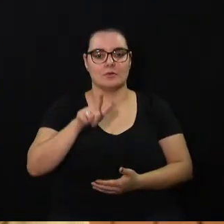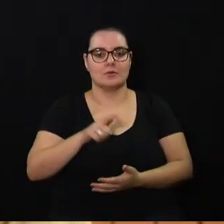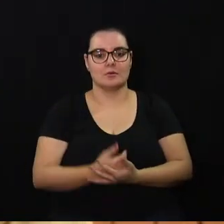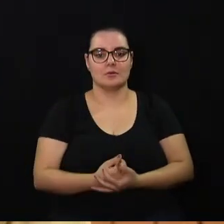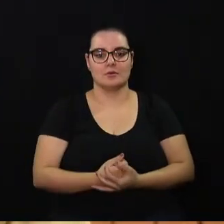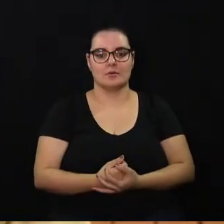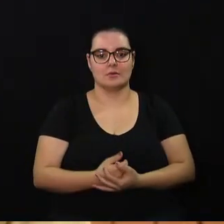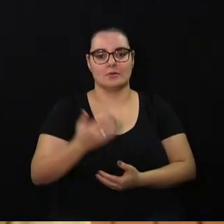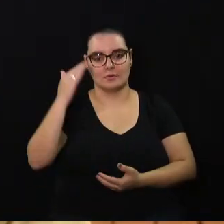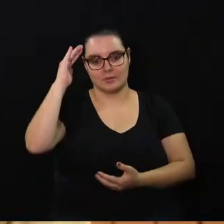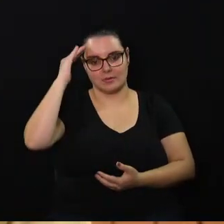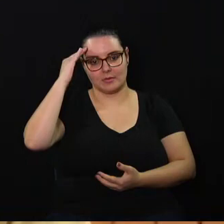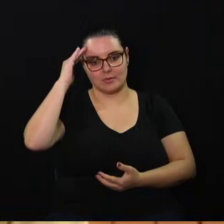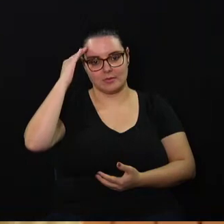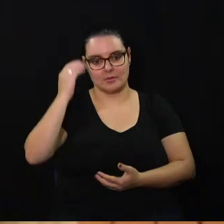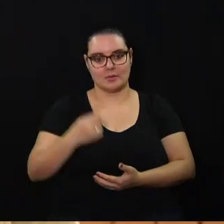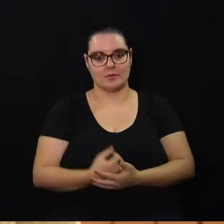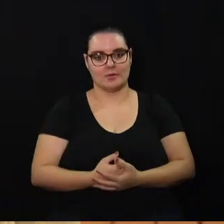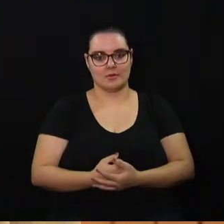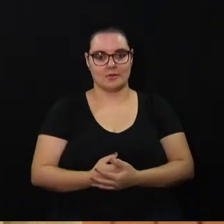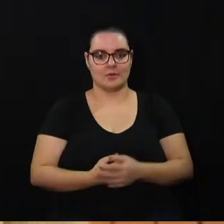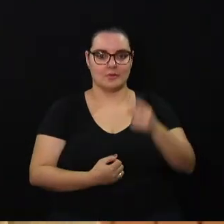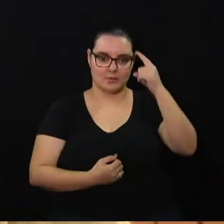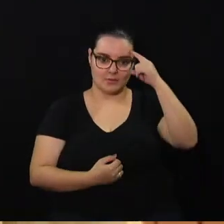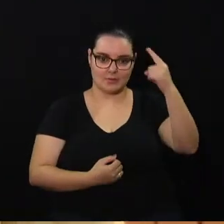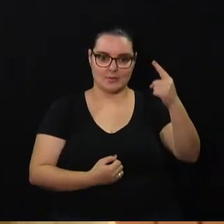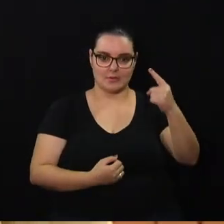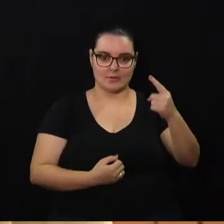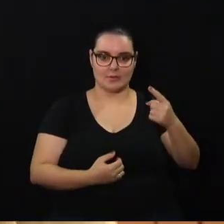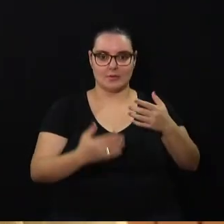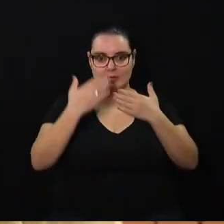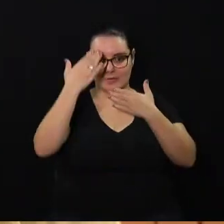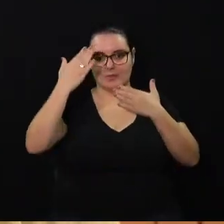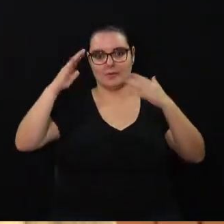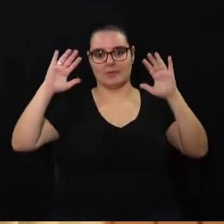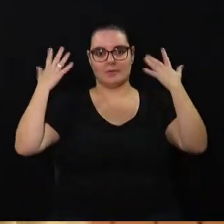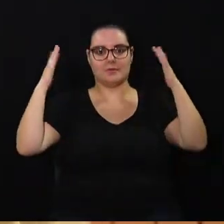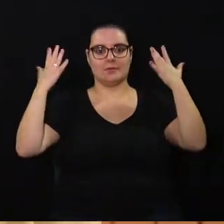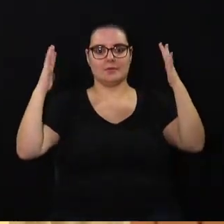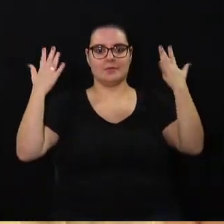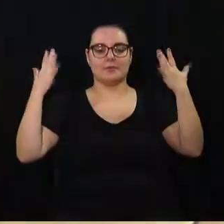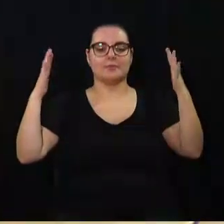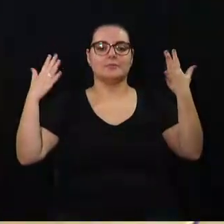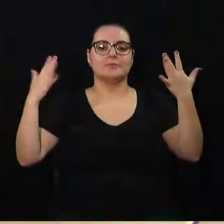entender aí a minha colocação da jóia obrigada